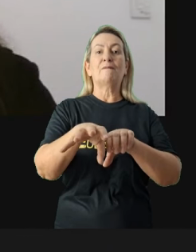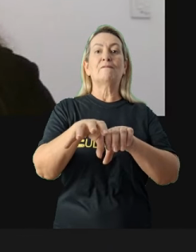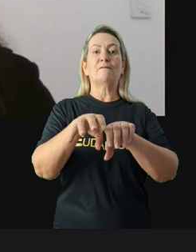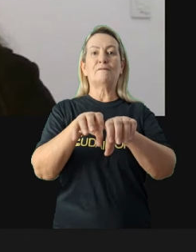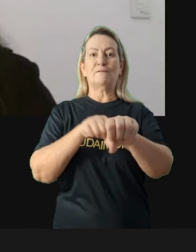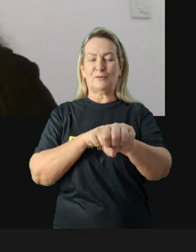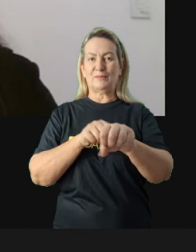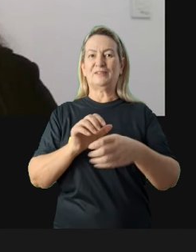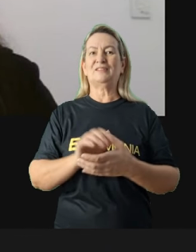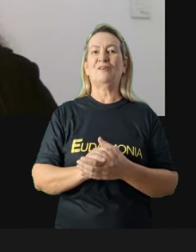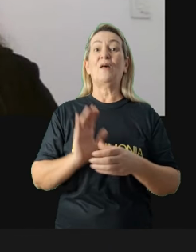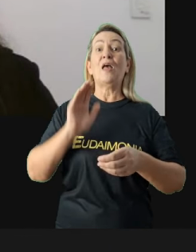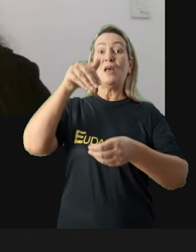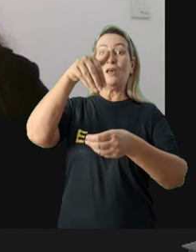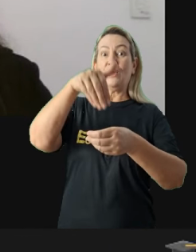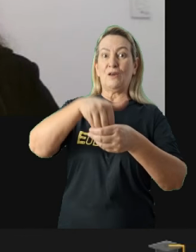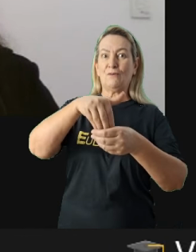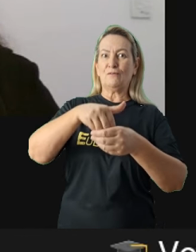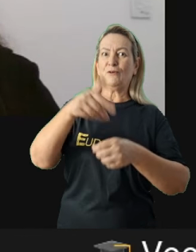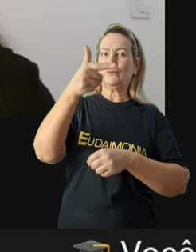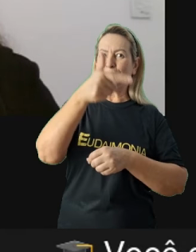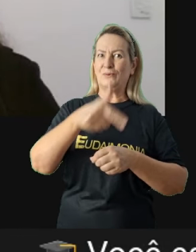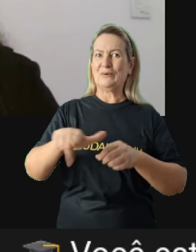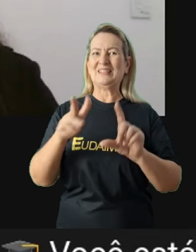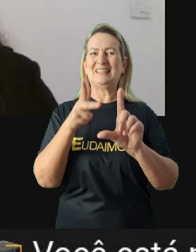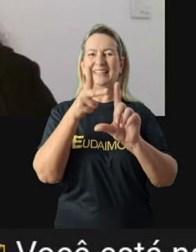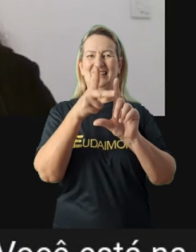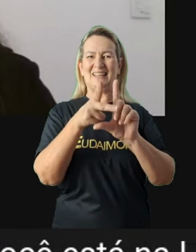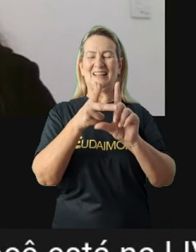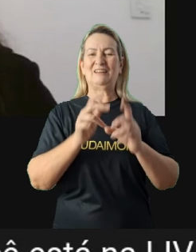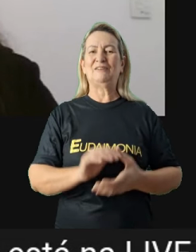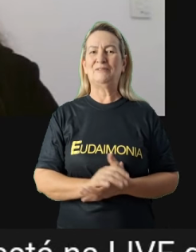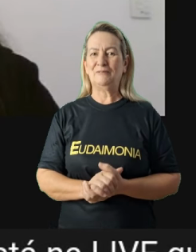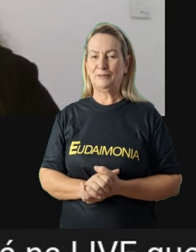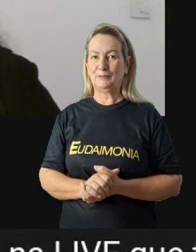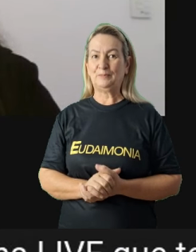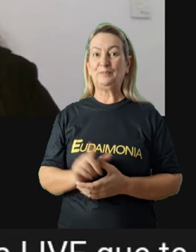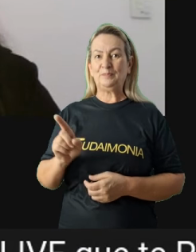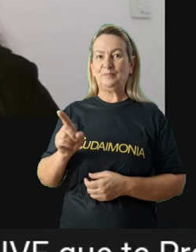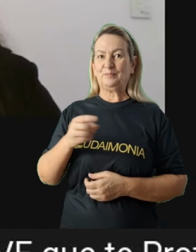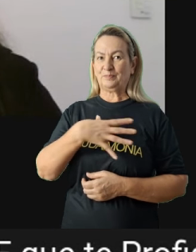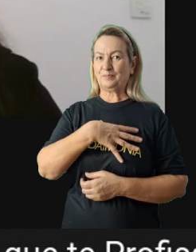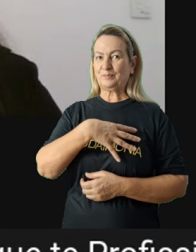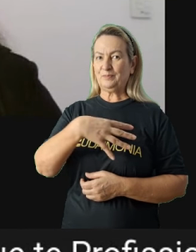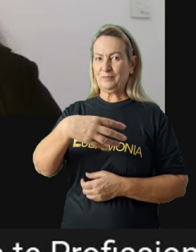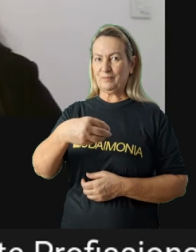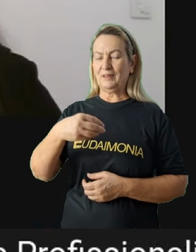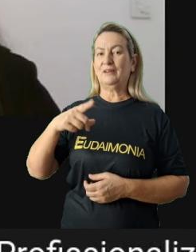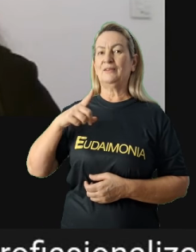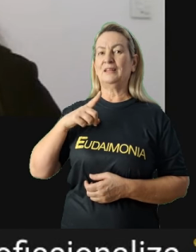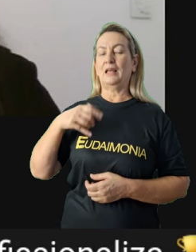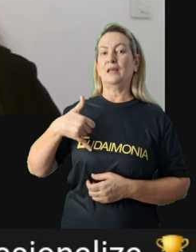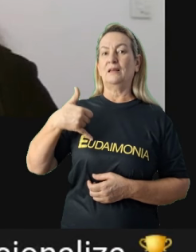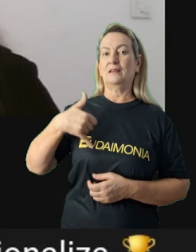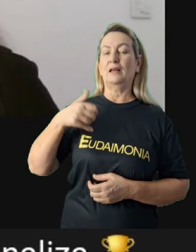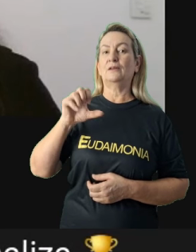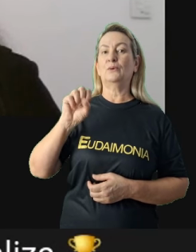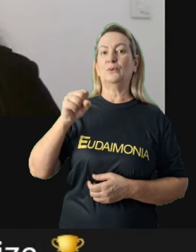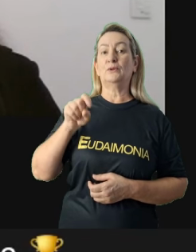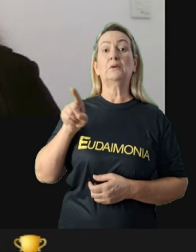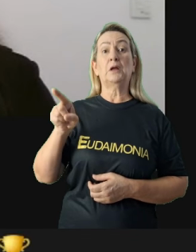Da formação. Enfim, eu voto por mais uma rodada, tá certo? Também. E você sabe, Andréia, que o meu mais